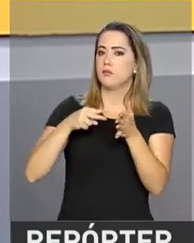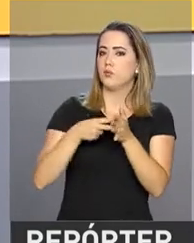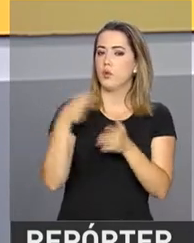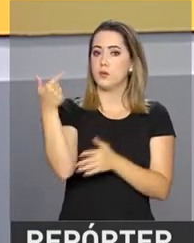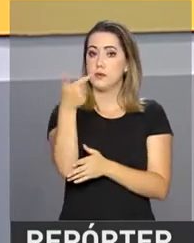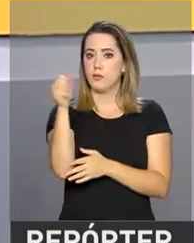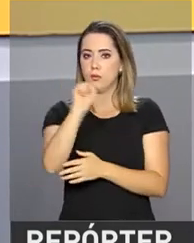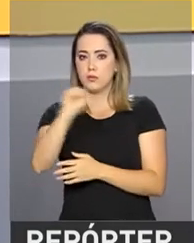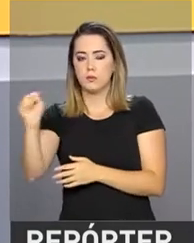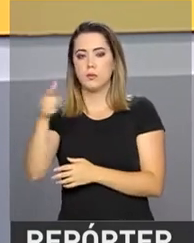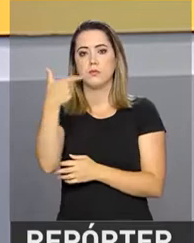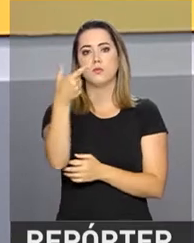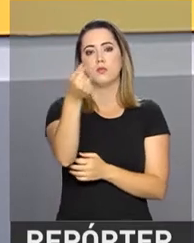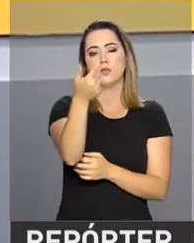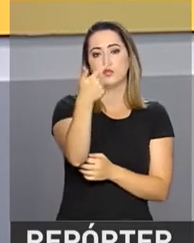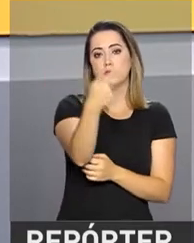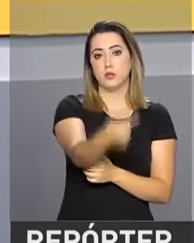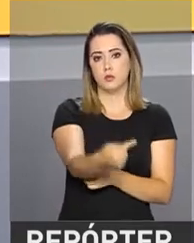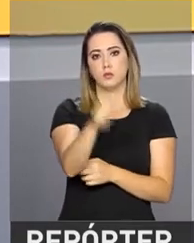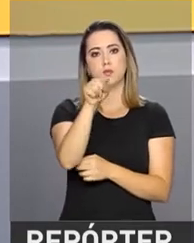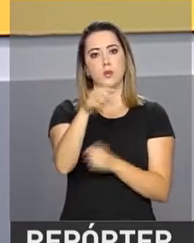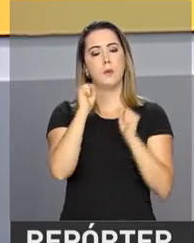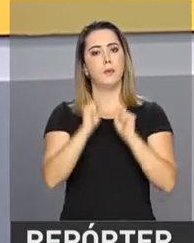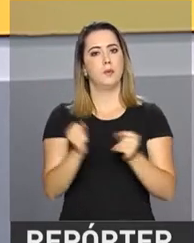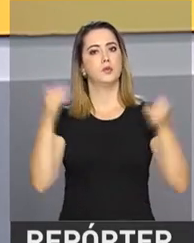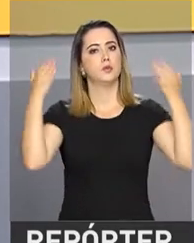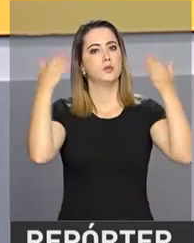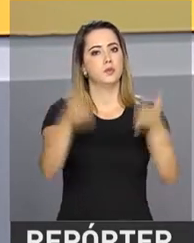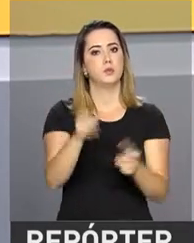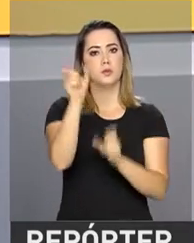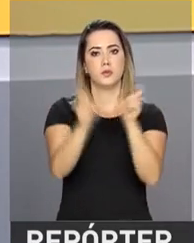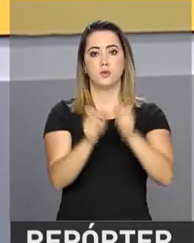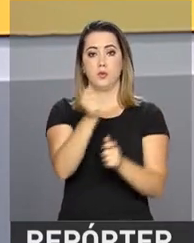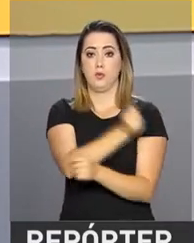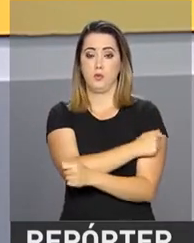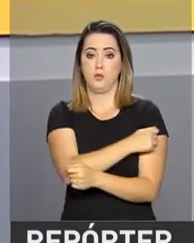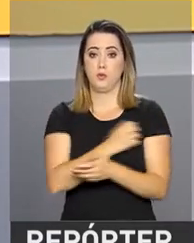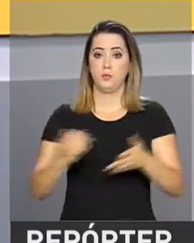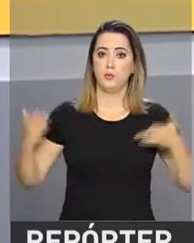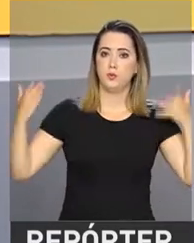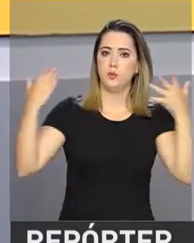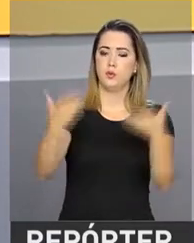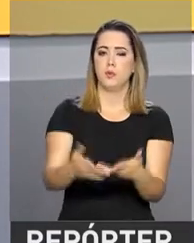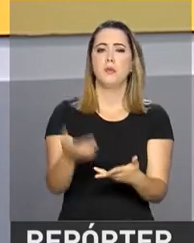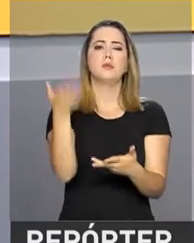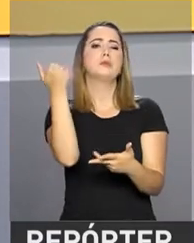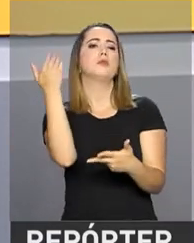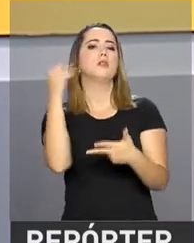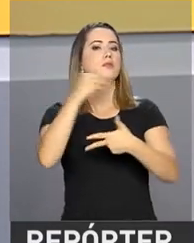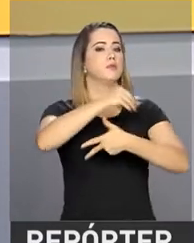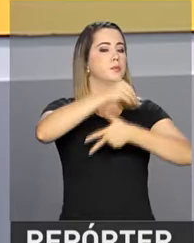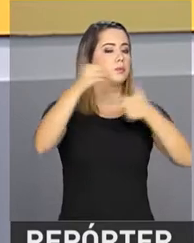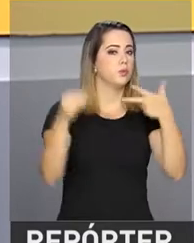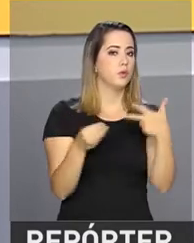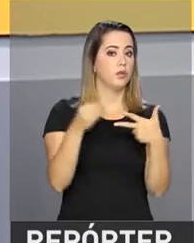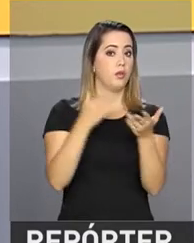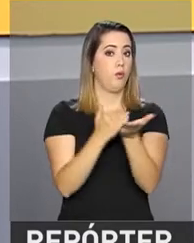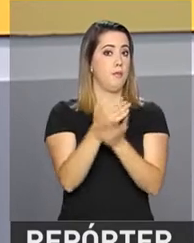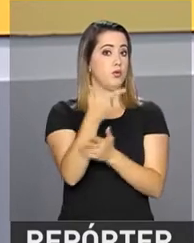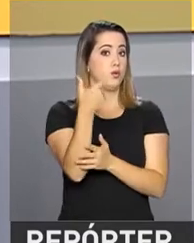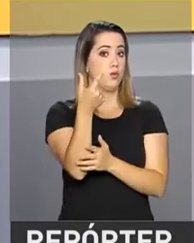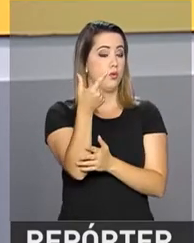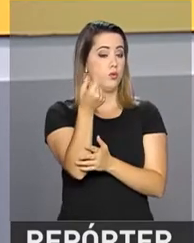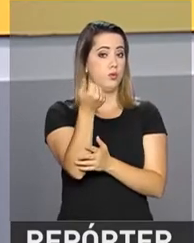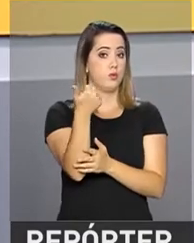segundo semestre de 2017 podem concorrer estudantes que tenham participado de alguma edição do enem de 2010